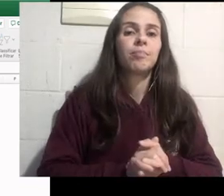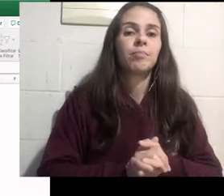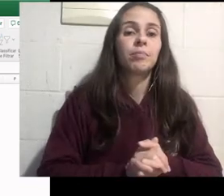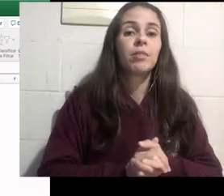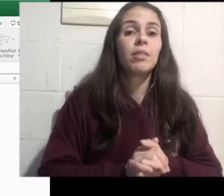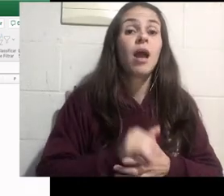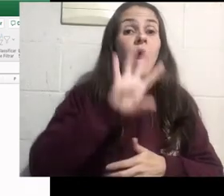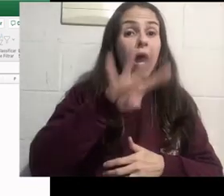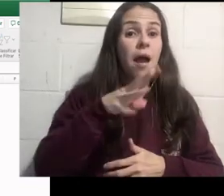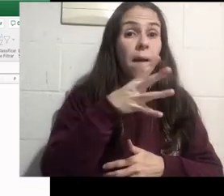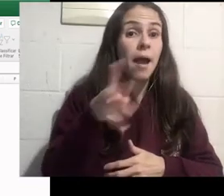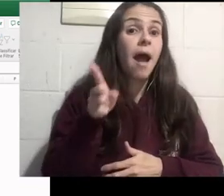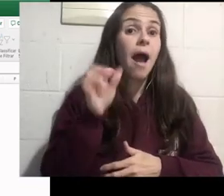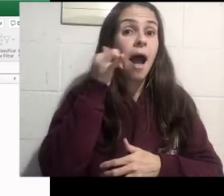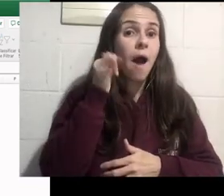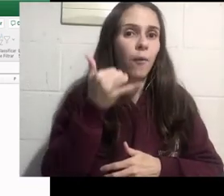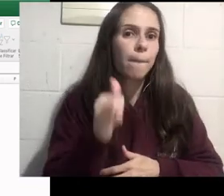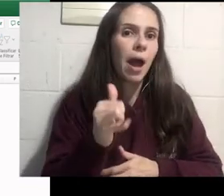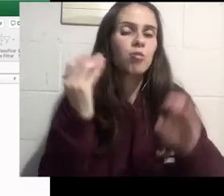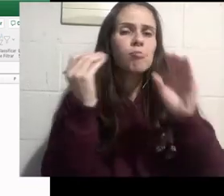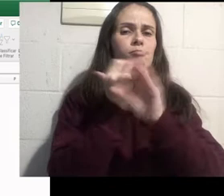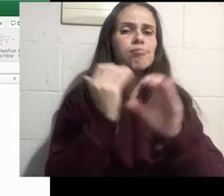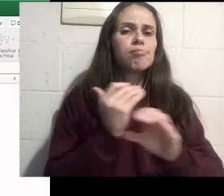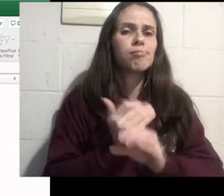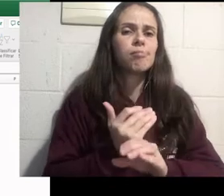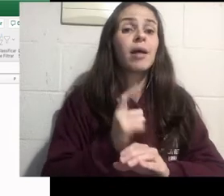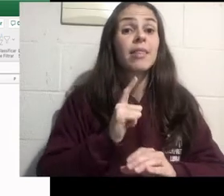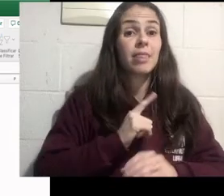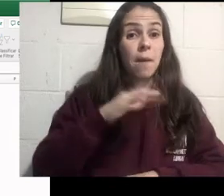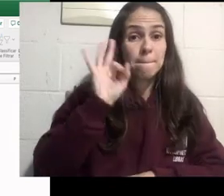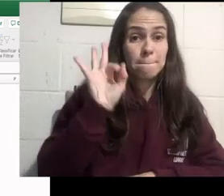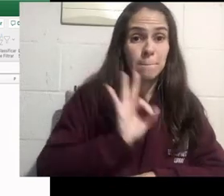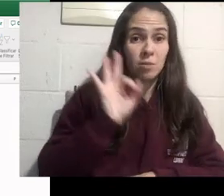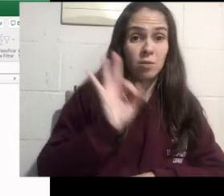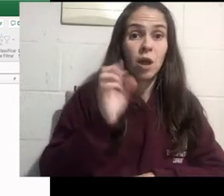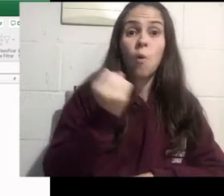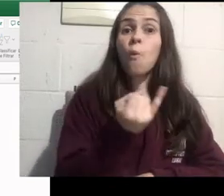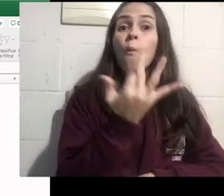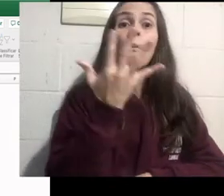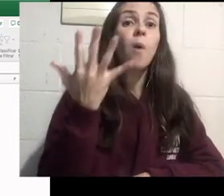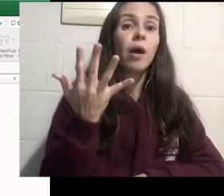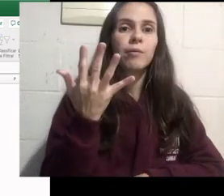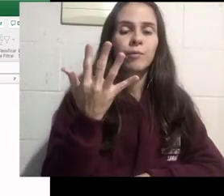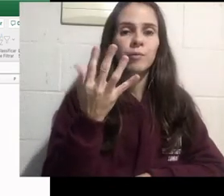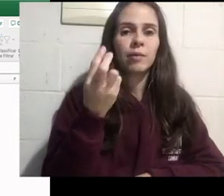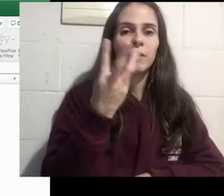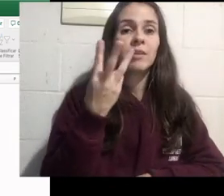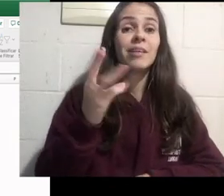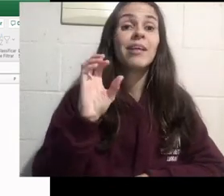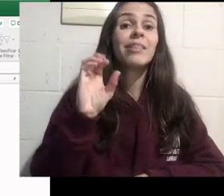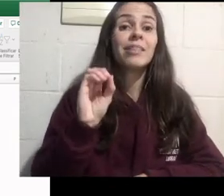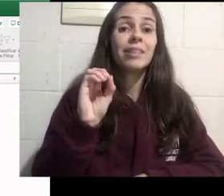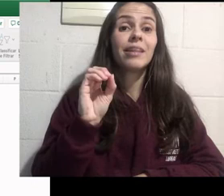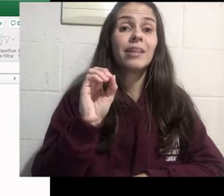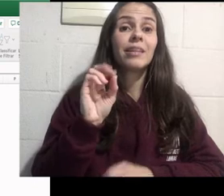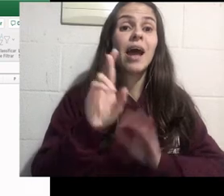Então, essa planilha aqui ela foi automaticamente já preenchida. E esse que é o percentual, ou seja, quanto que os 330 representam em relação